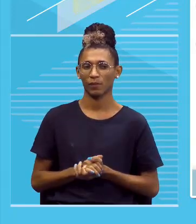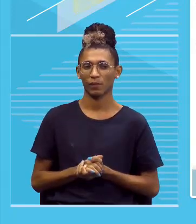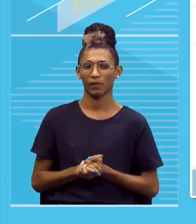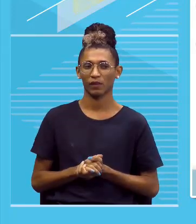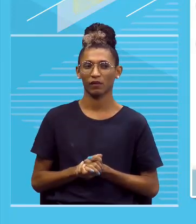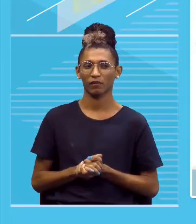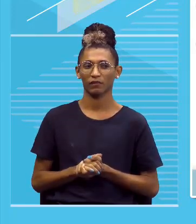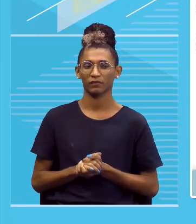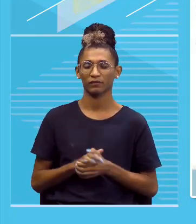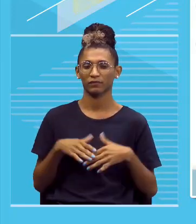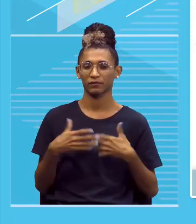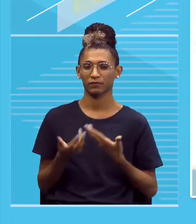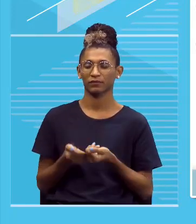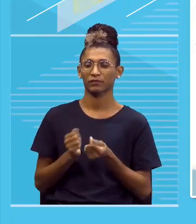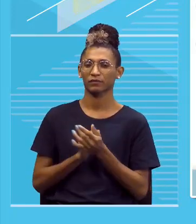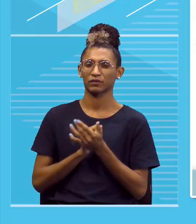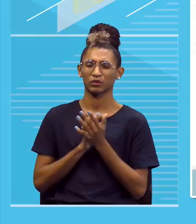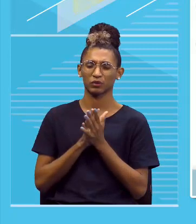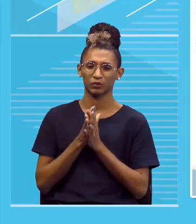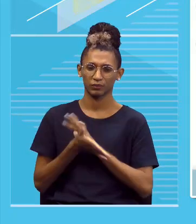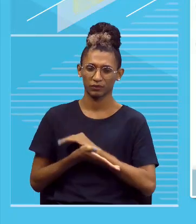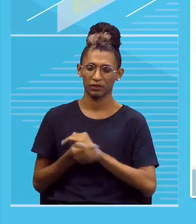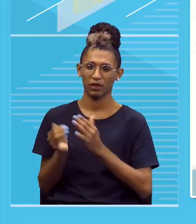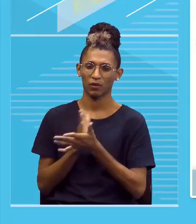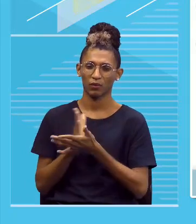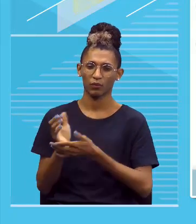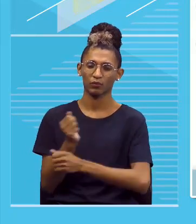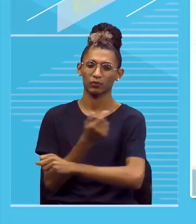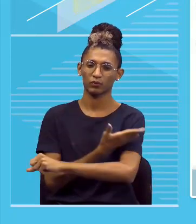destruindo costumes históricos